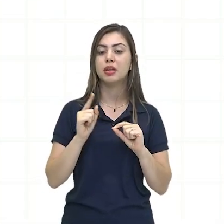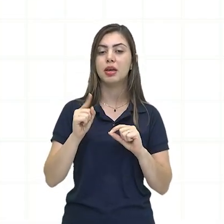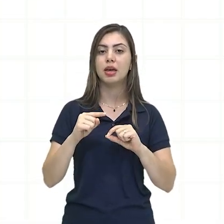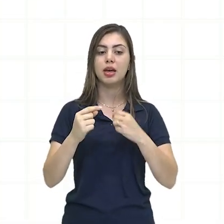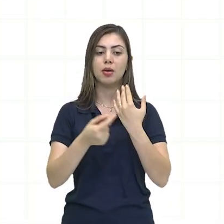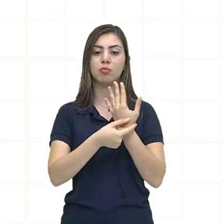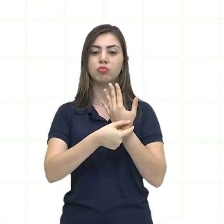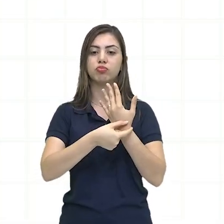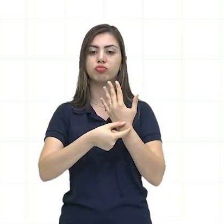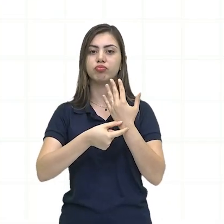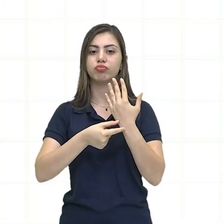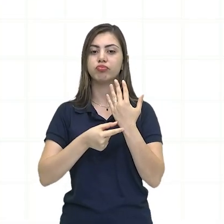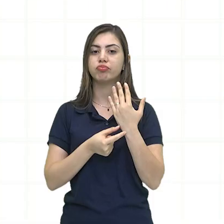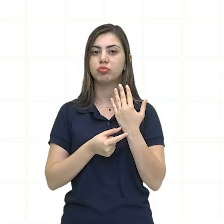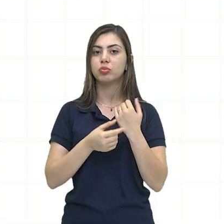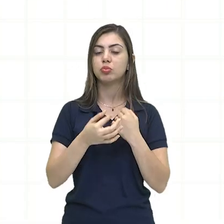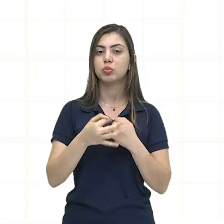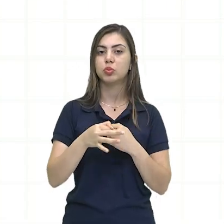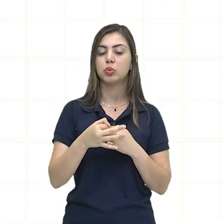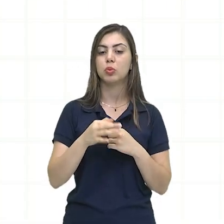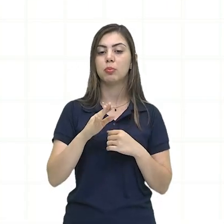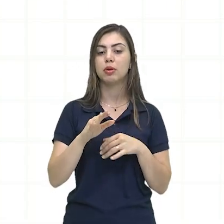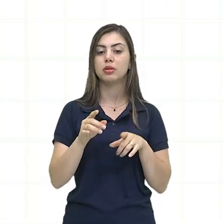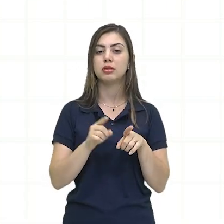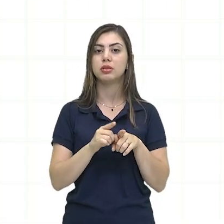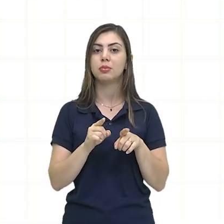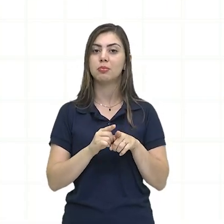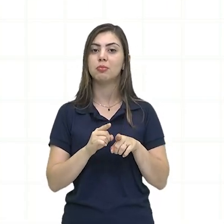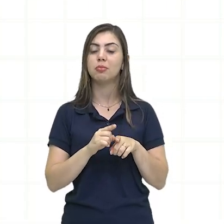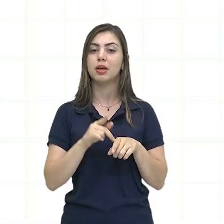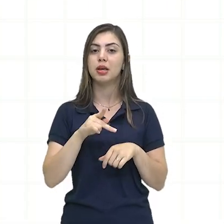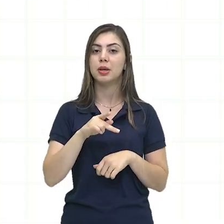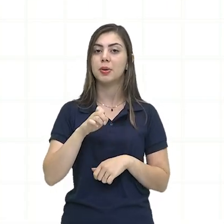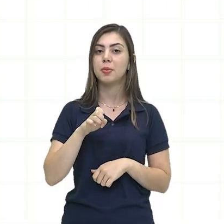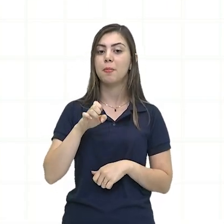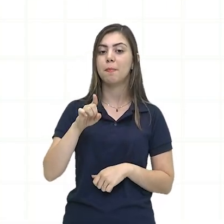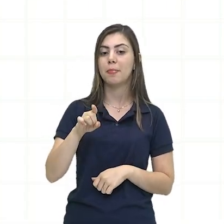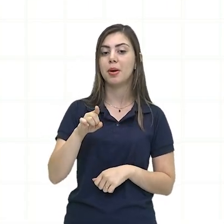mão, assim como no pé